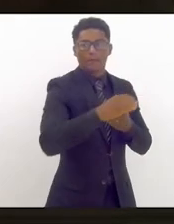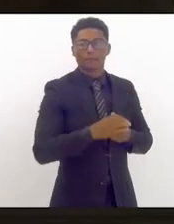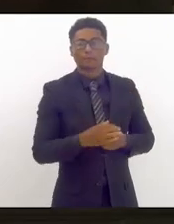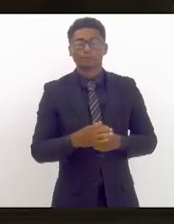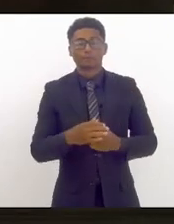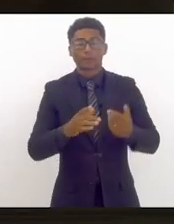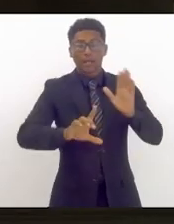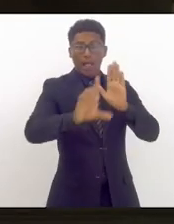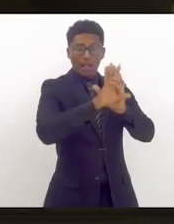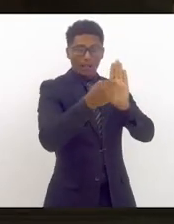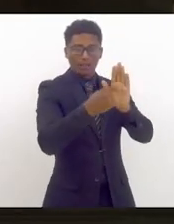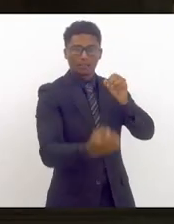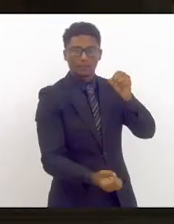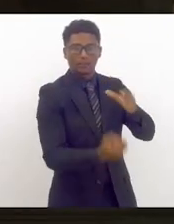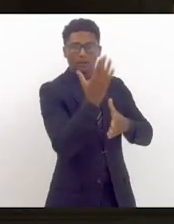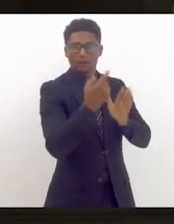SuperRJ